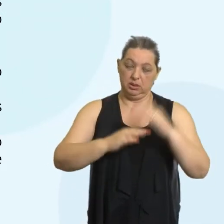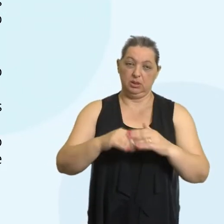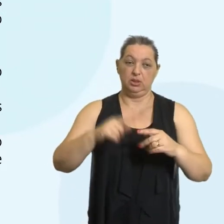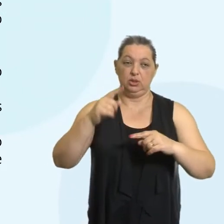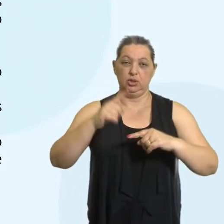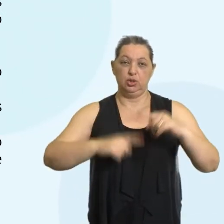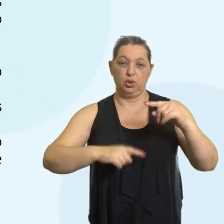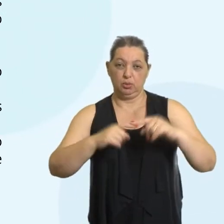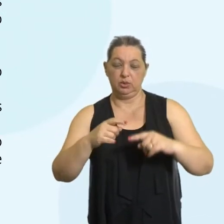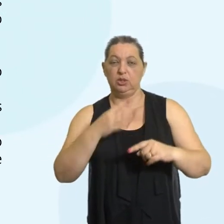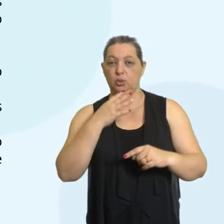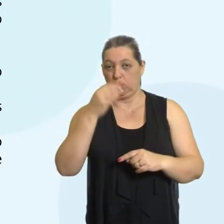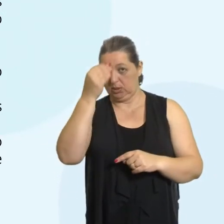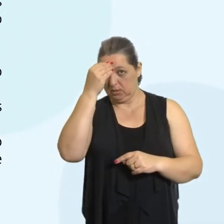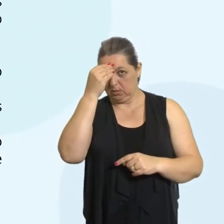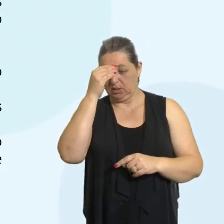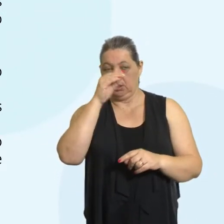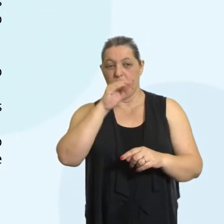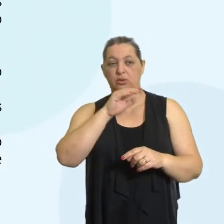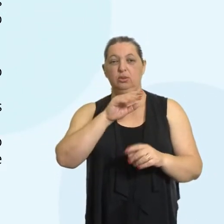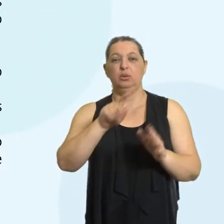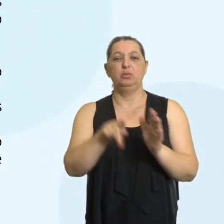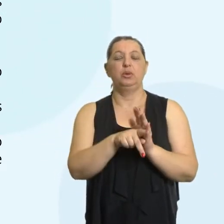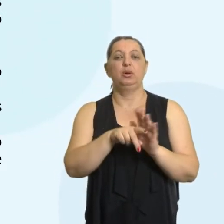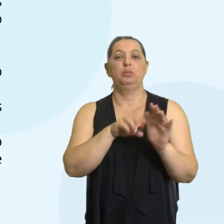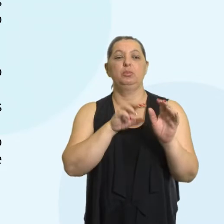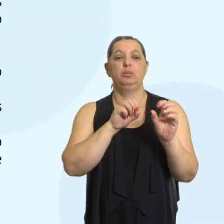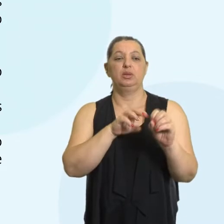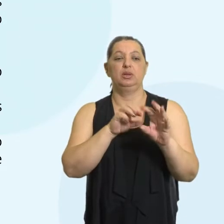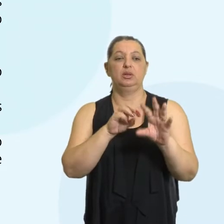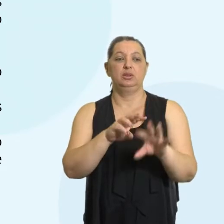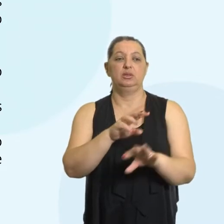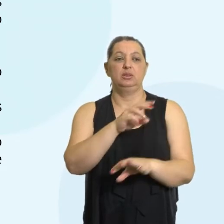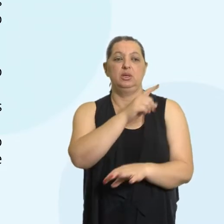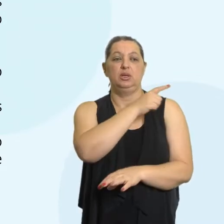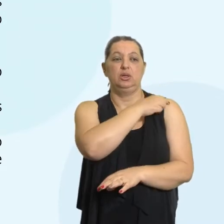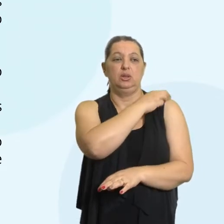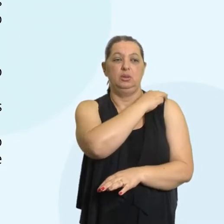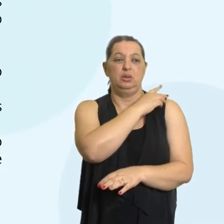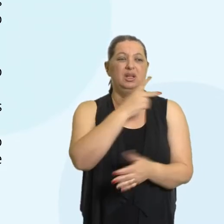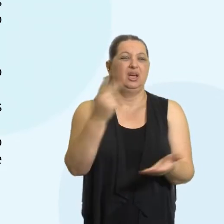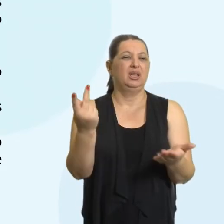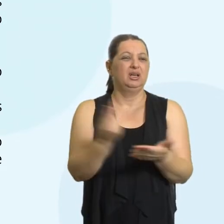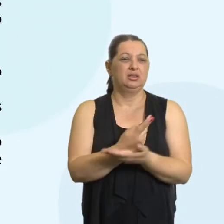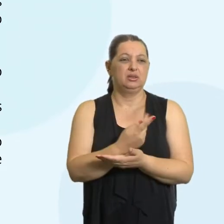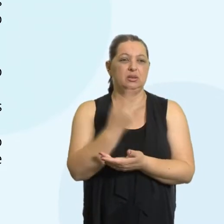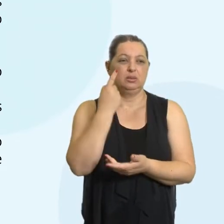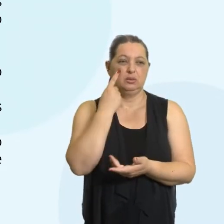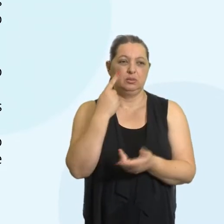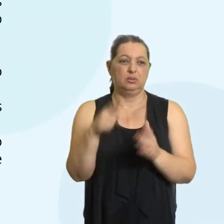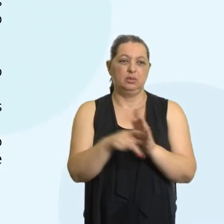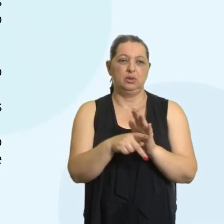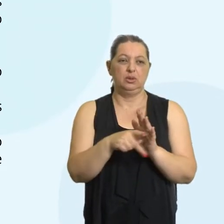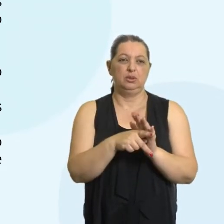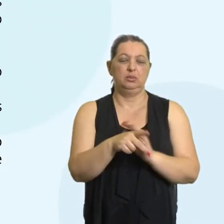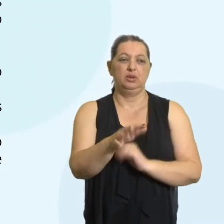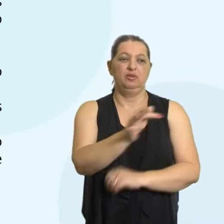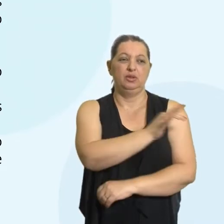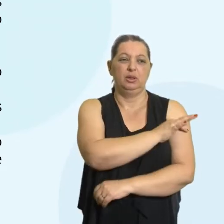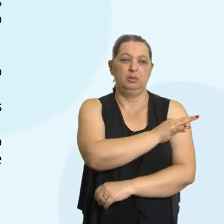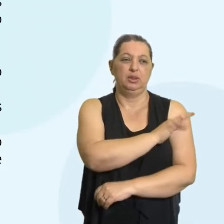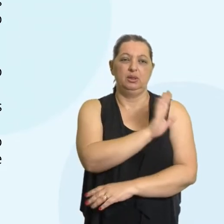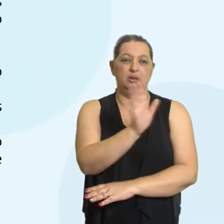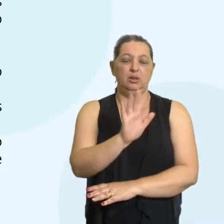médio no Hermes médio e eu coloquei errado ali em cima tá seres humanos no ensino fundamental essa do ensino